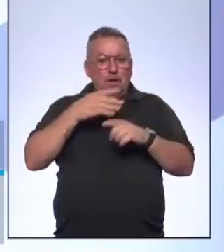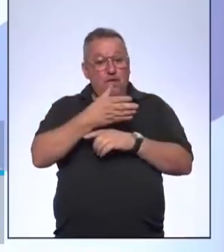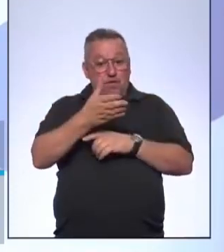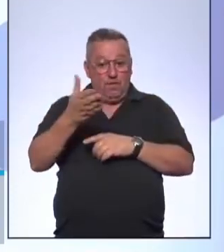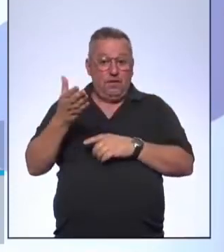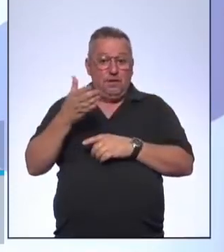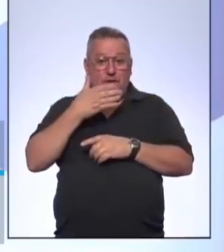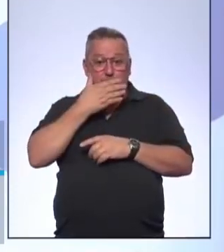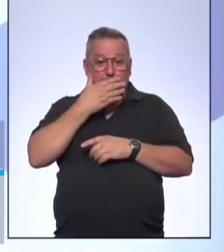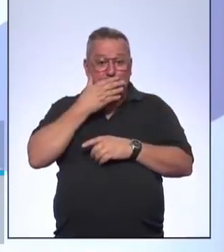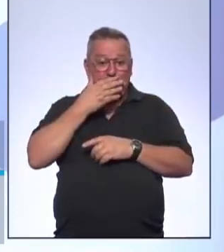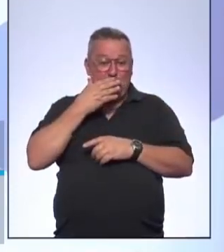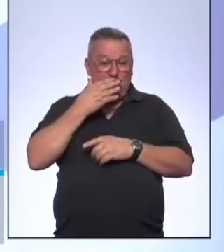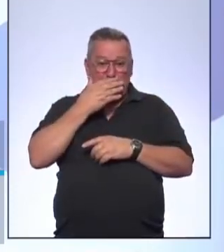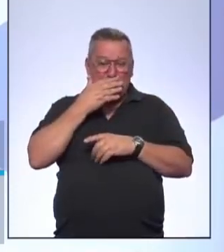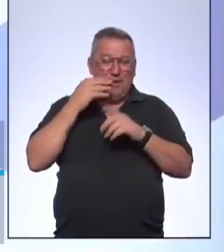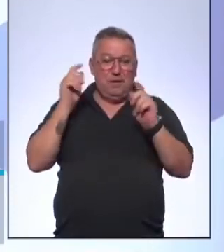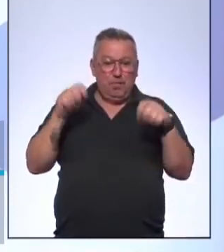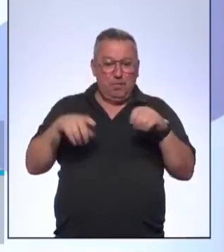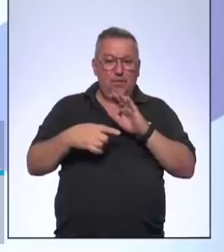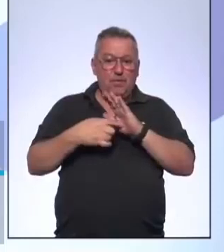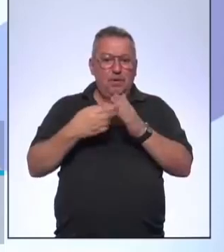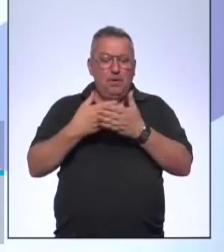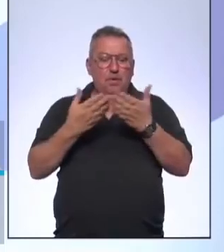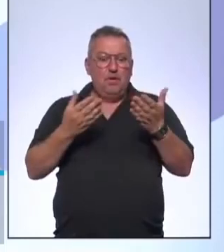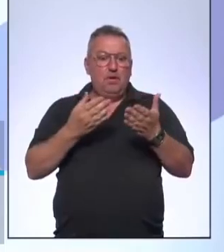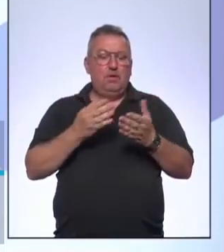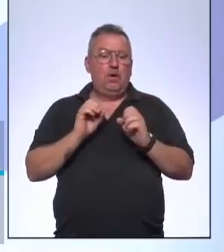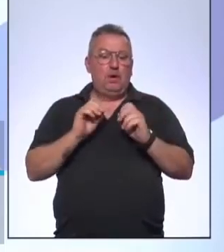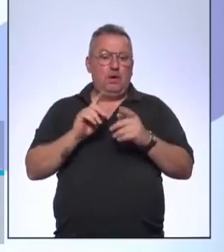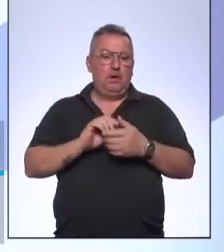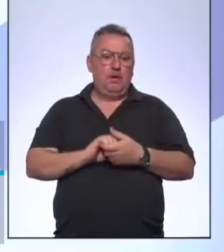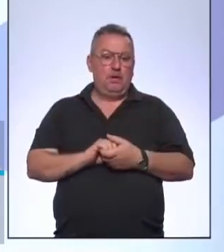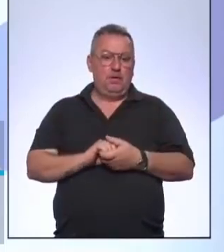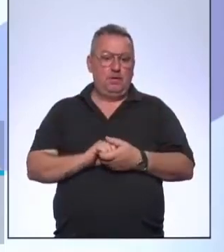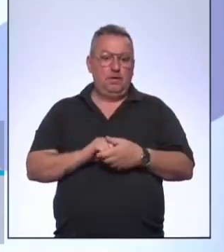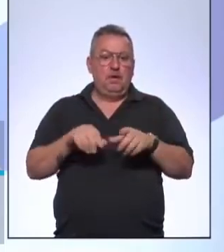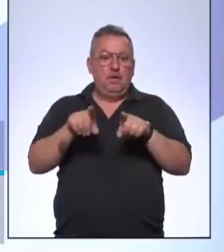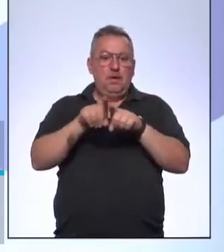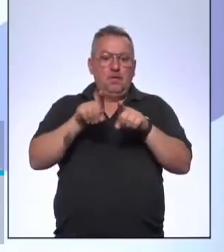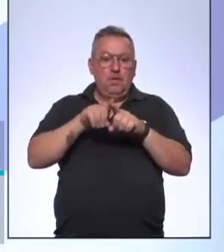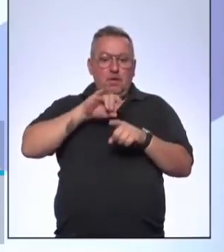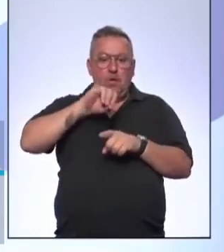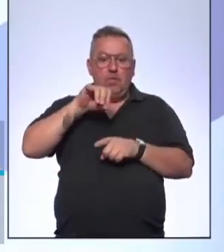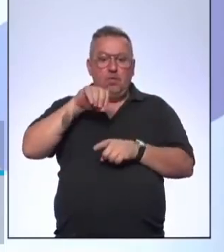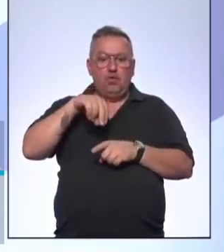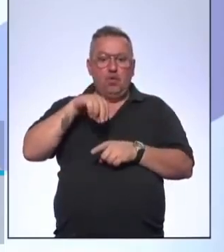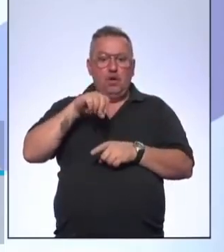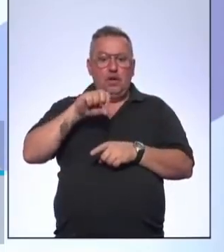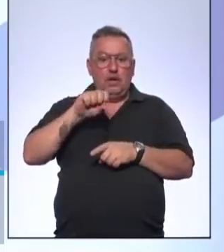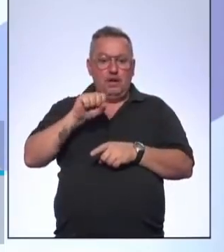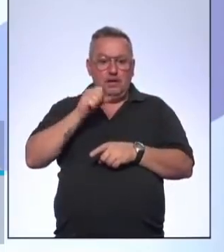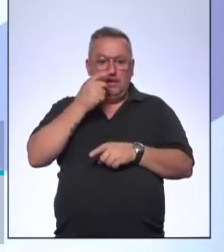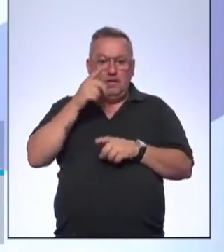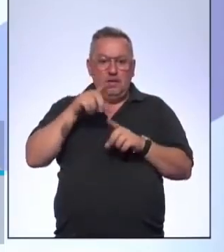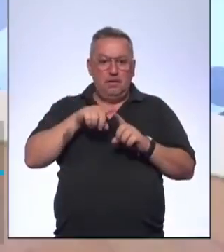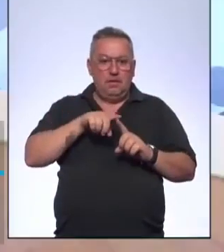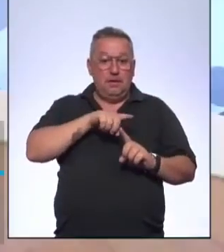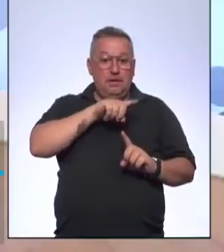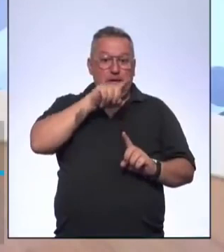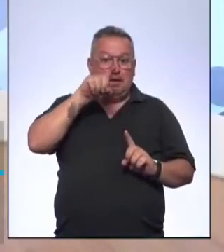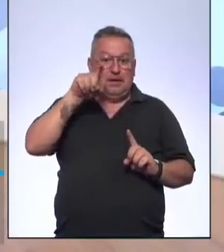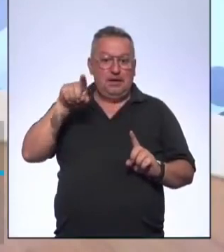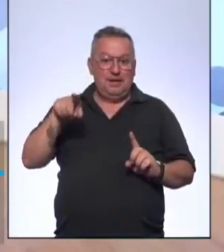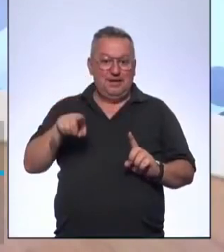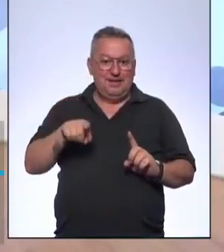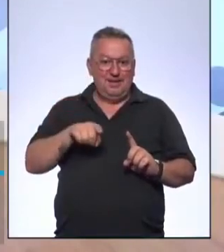quantidade possível de dúvidas que apareçam aqui para a gente, tá bom? E, como o Jonas disse, círculo e as